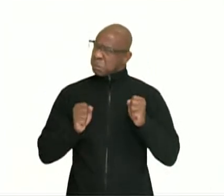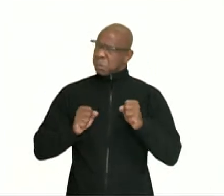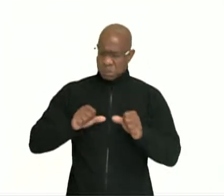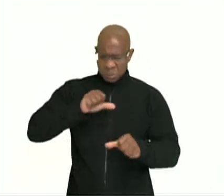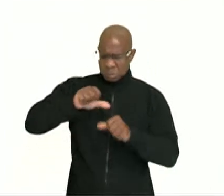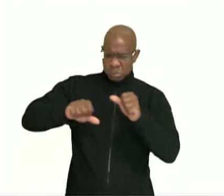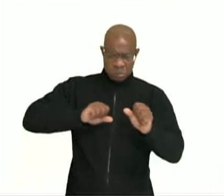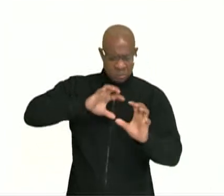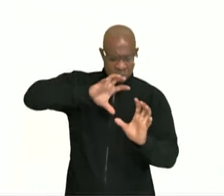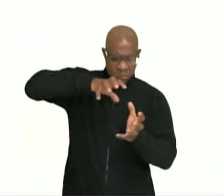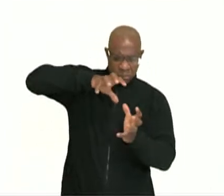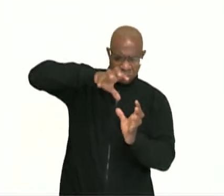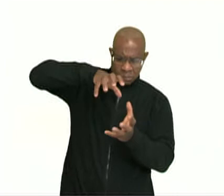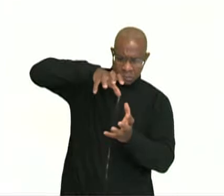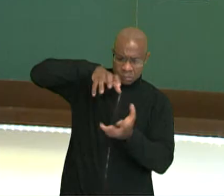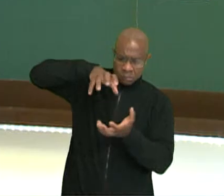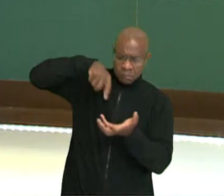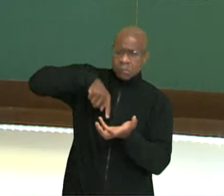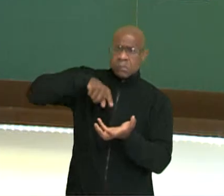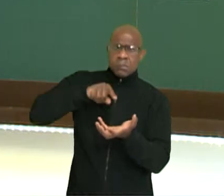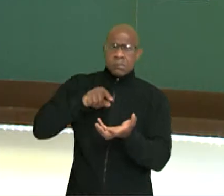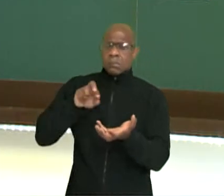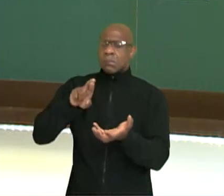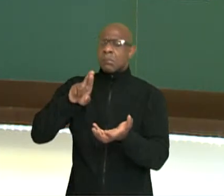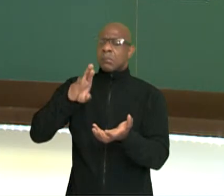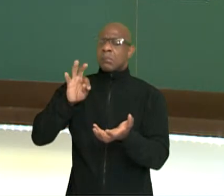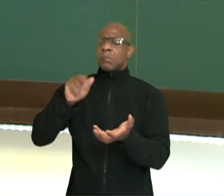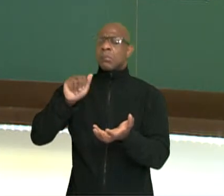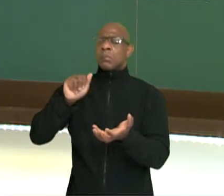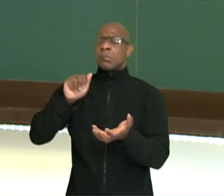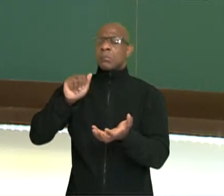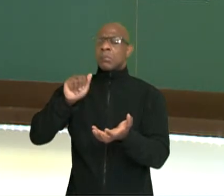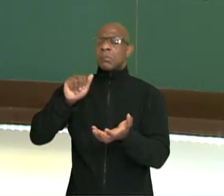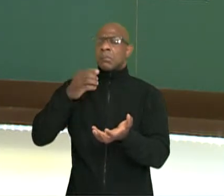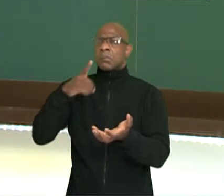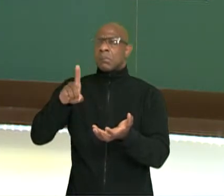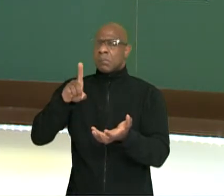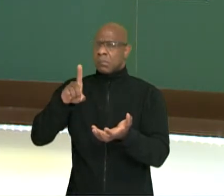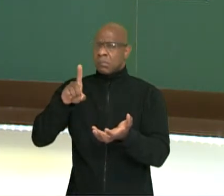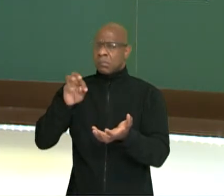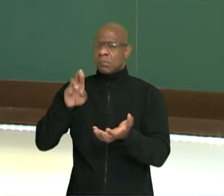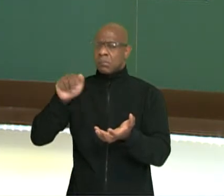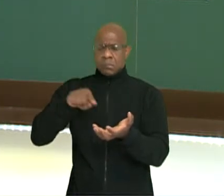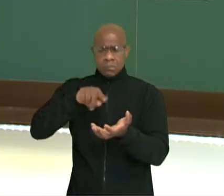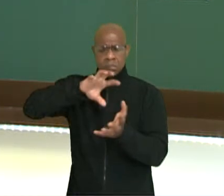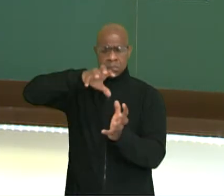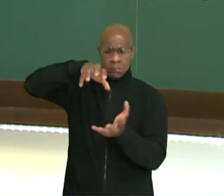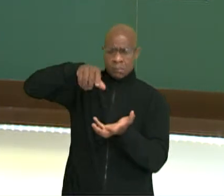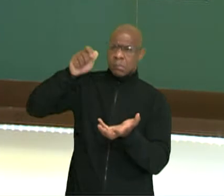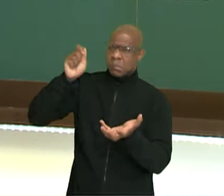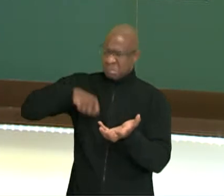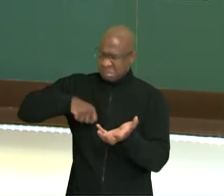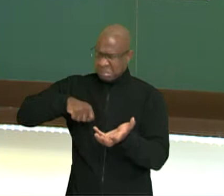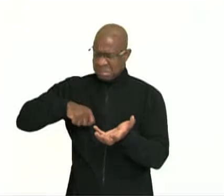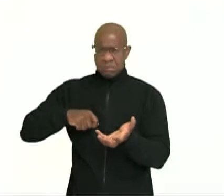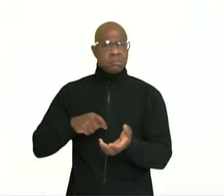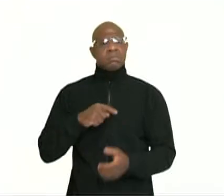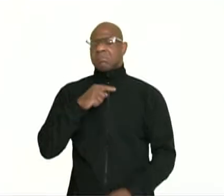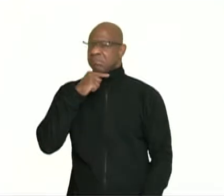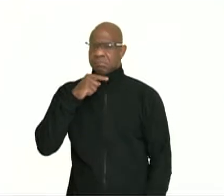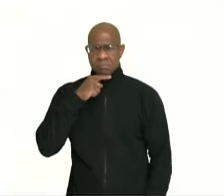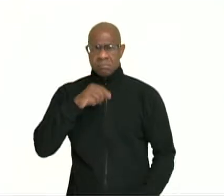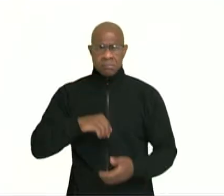Terra? Não, né? Não, acho que não, né, professora? Vamos dar uma olhadinha nisso?